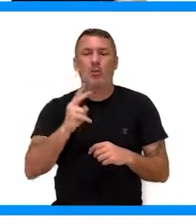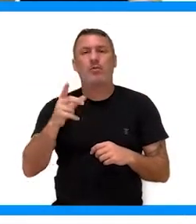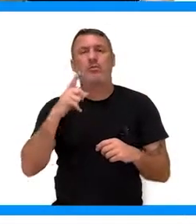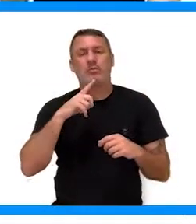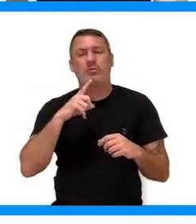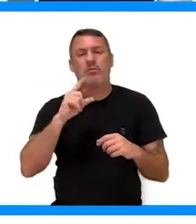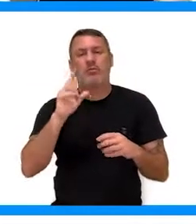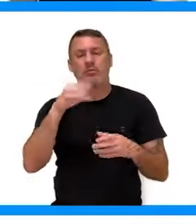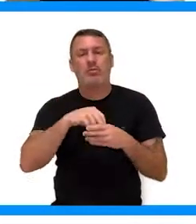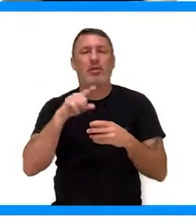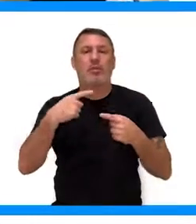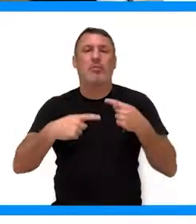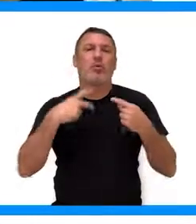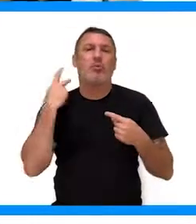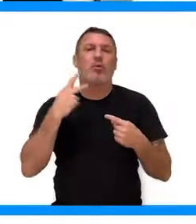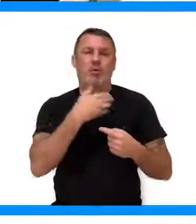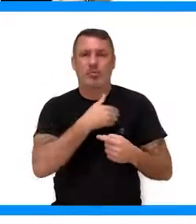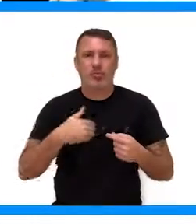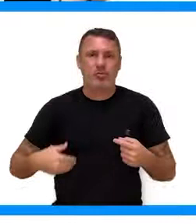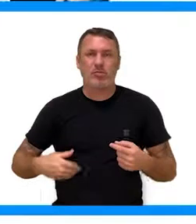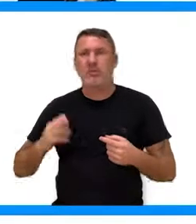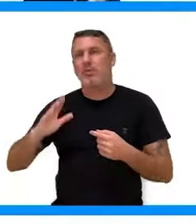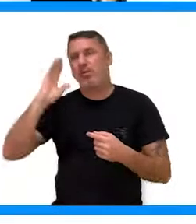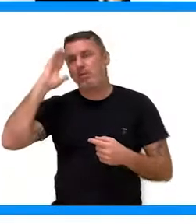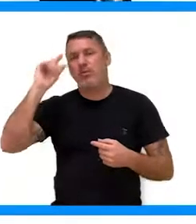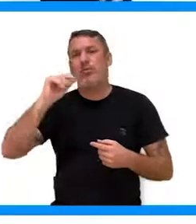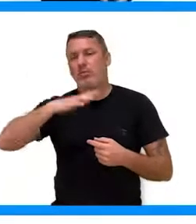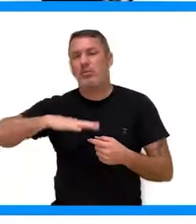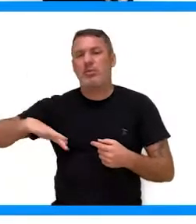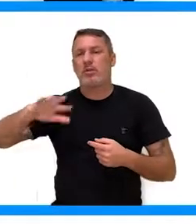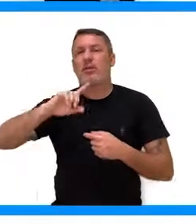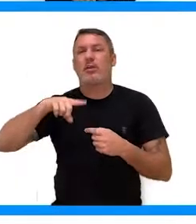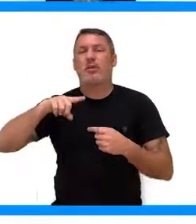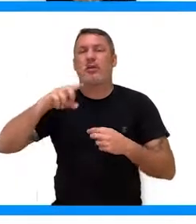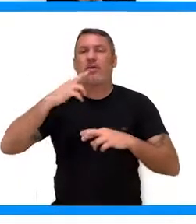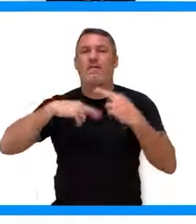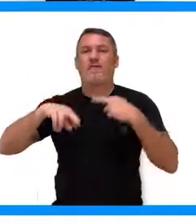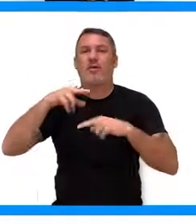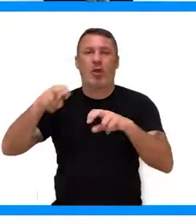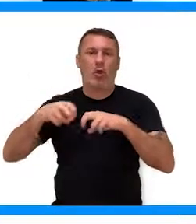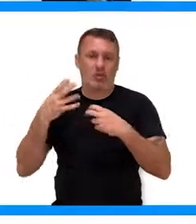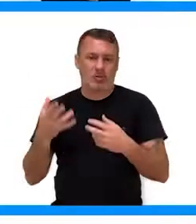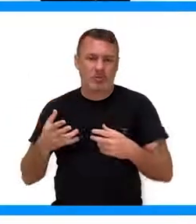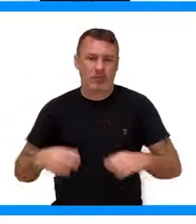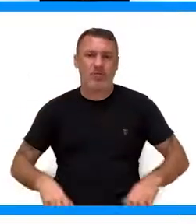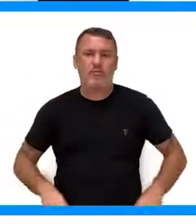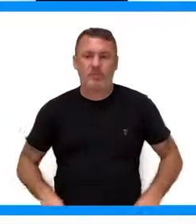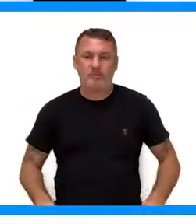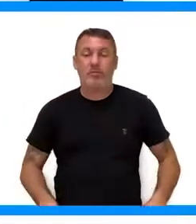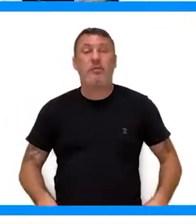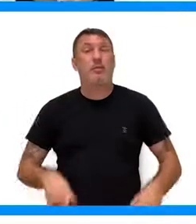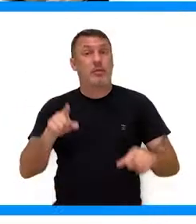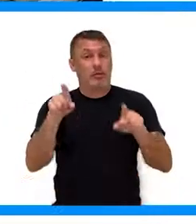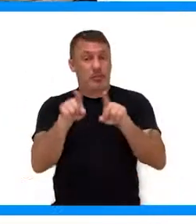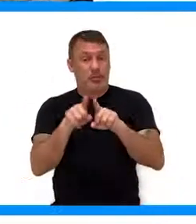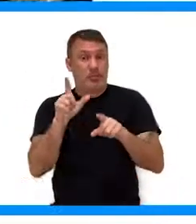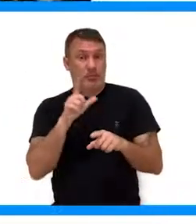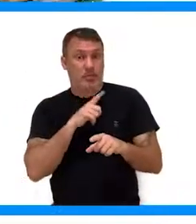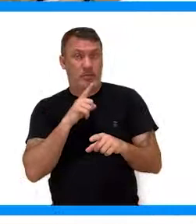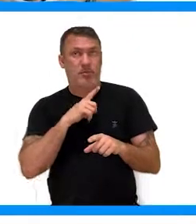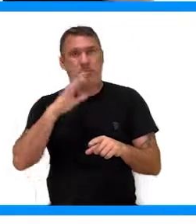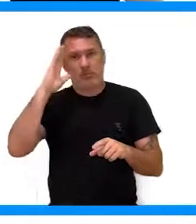da continuidade de algumas políticas públicas justamente no tocante à reforma agrária. E existem, de